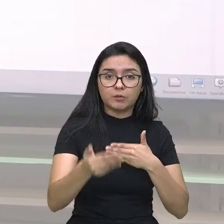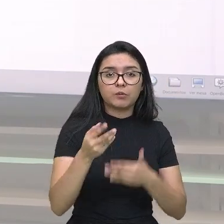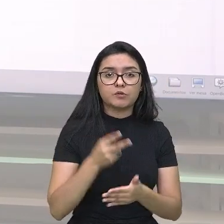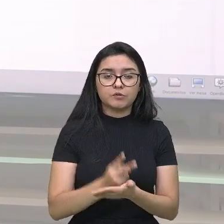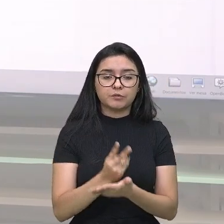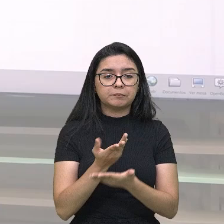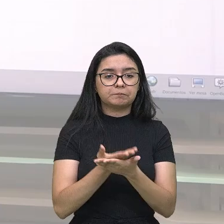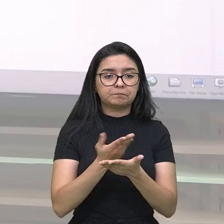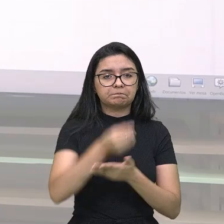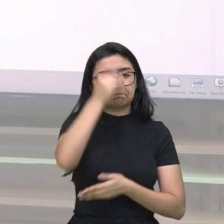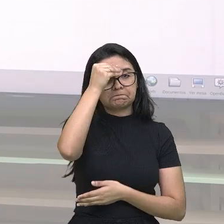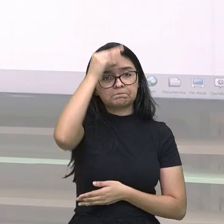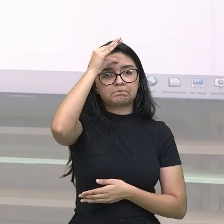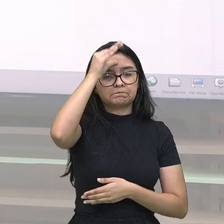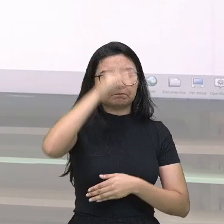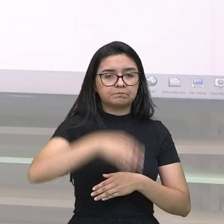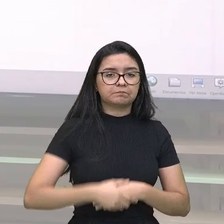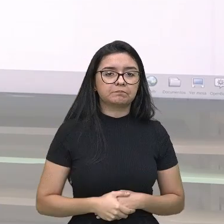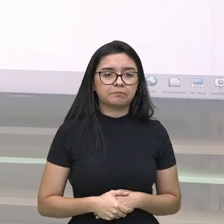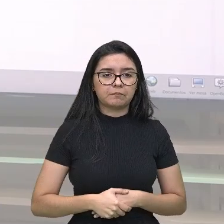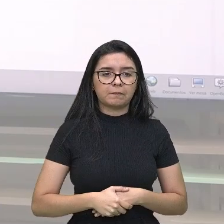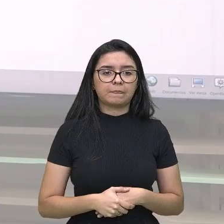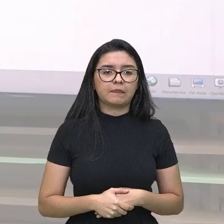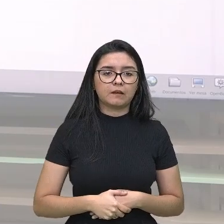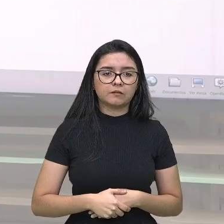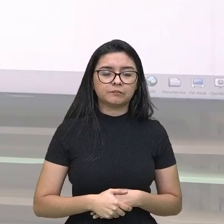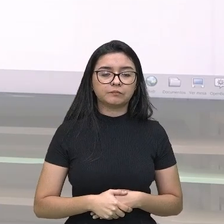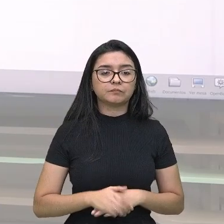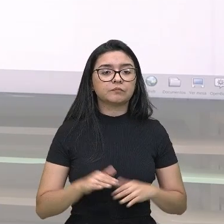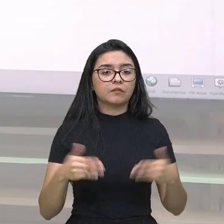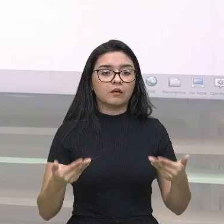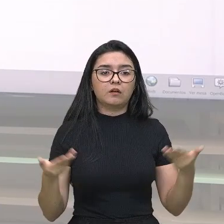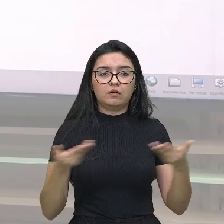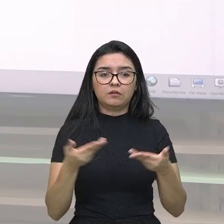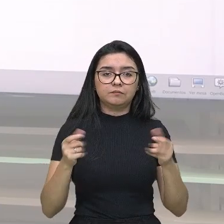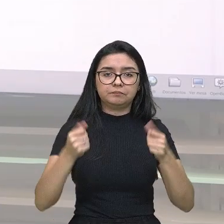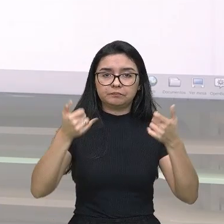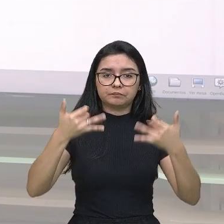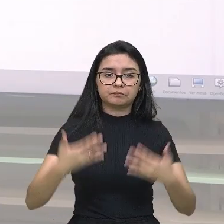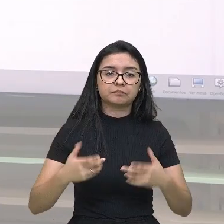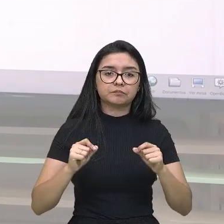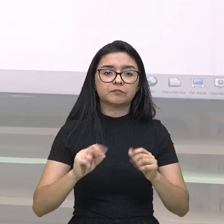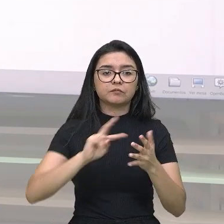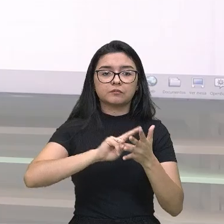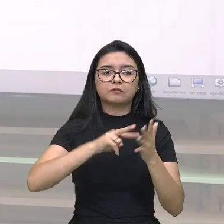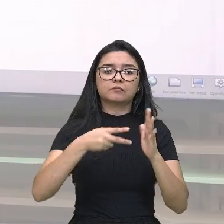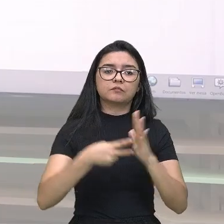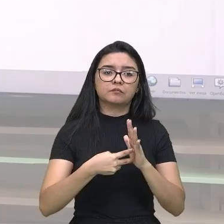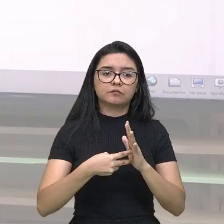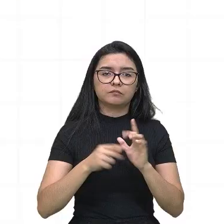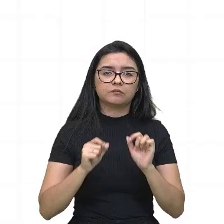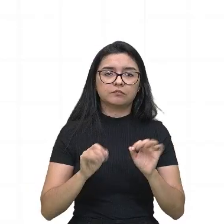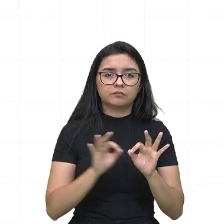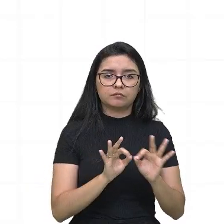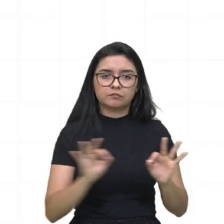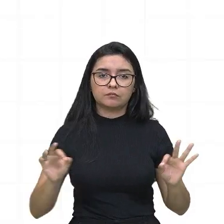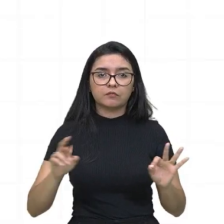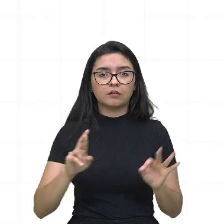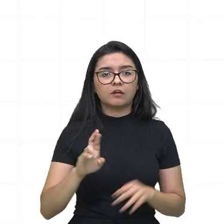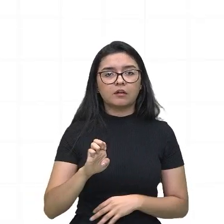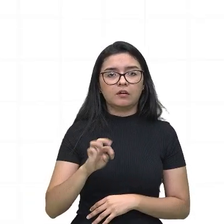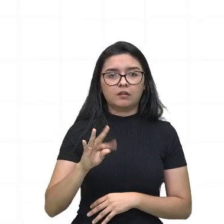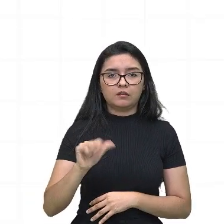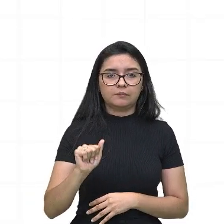aqui o conhecimento com relação a essas ideias intuitivas. E agora eu vou falar para você, ó, o que é um segmento de reta, tá